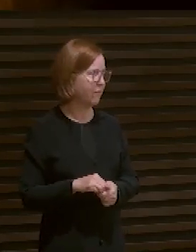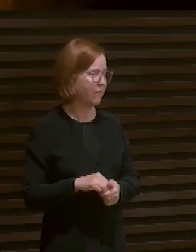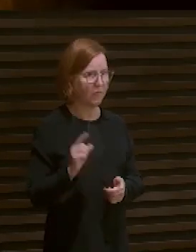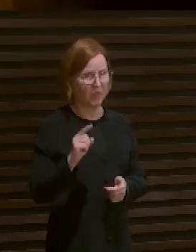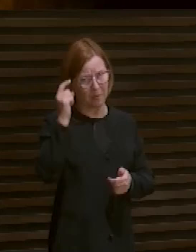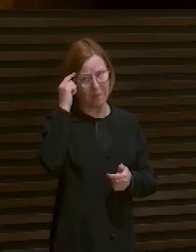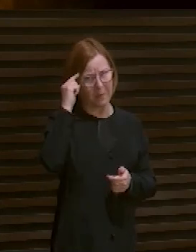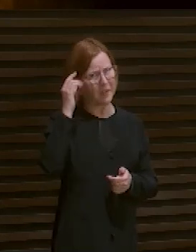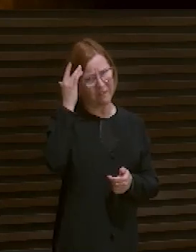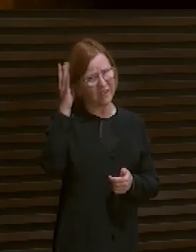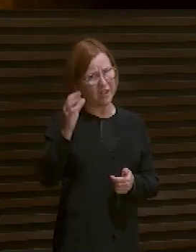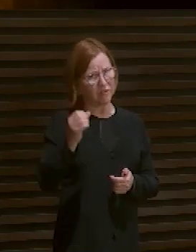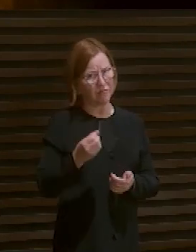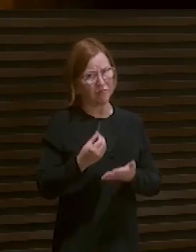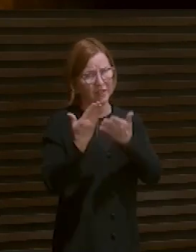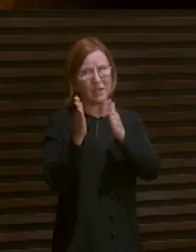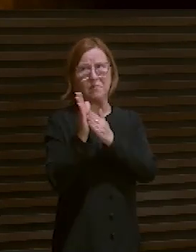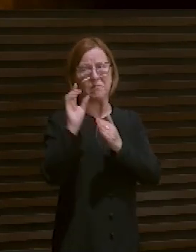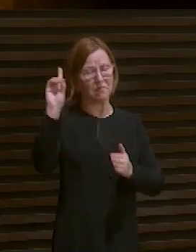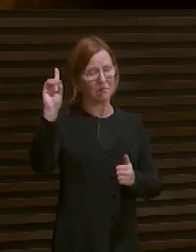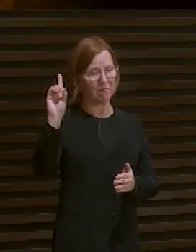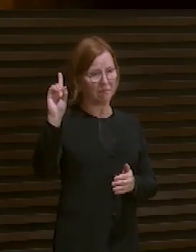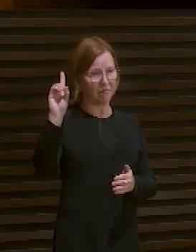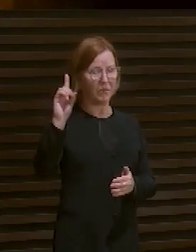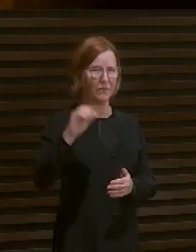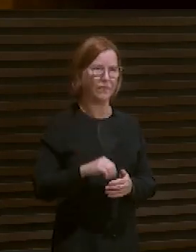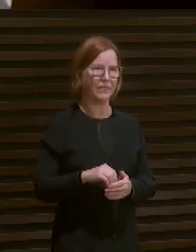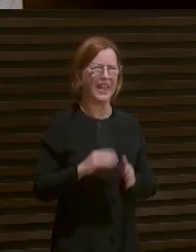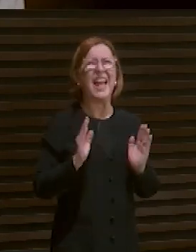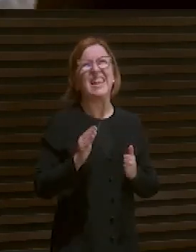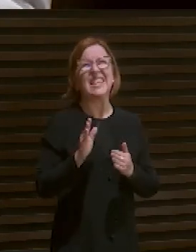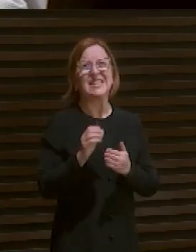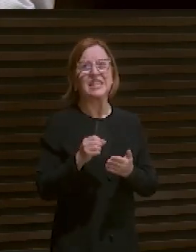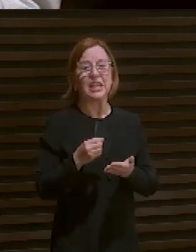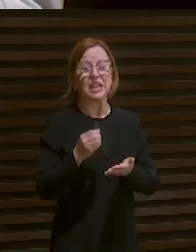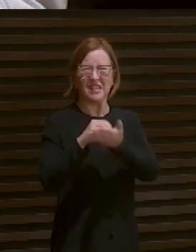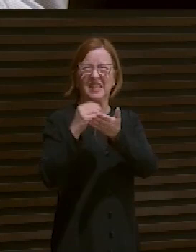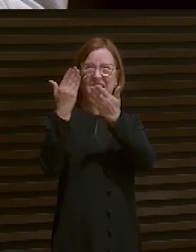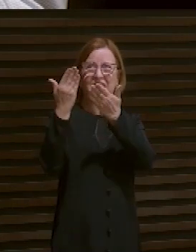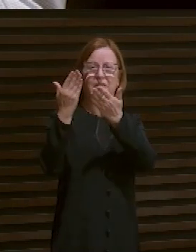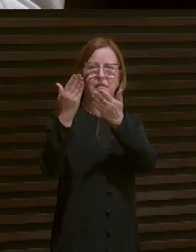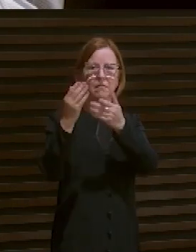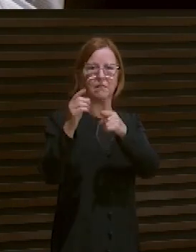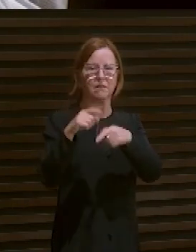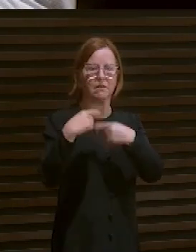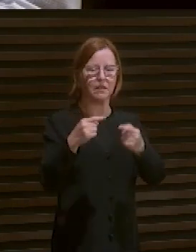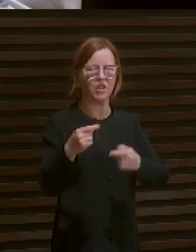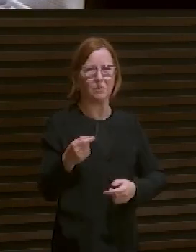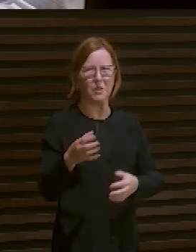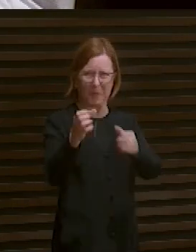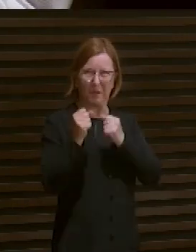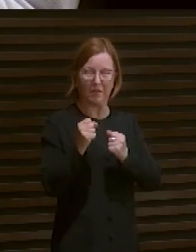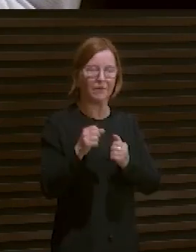Não pensa que é fácil entregar, não. Ah, eu entreguei. Daqui a pouco está com ele de volta.